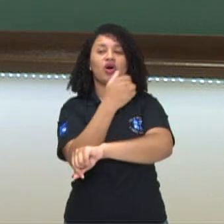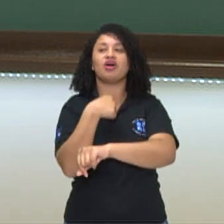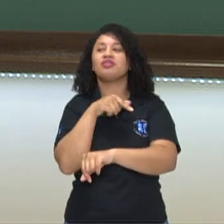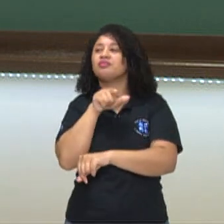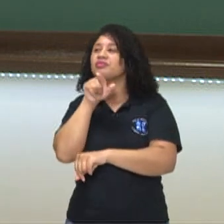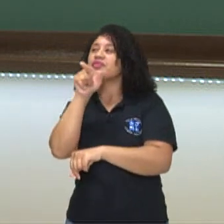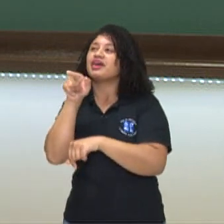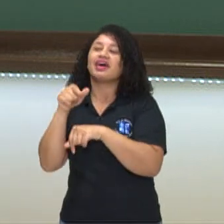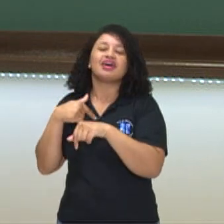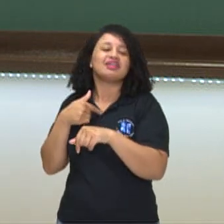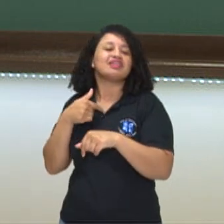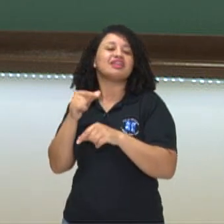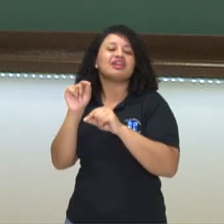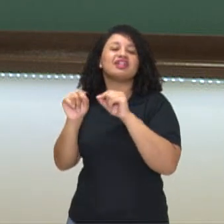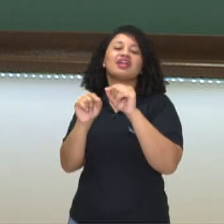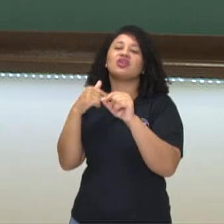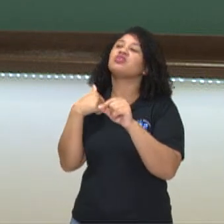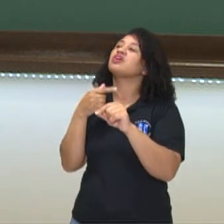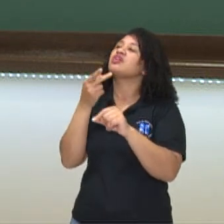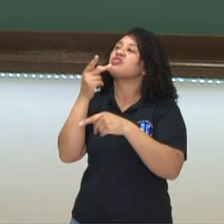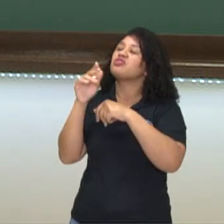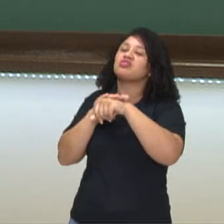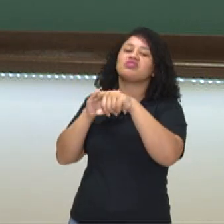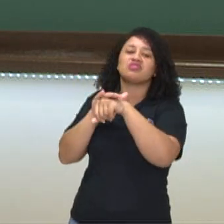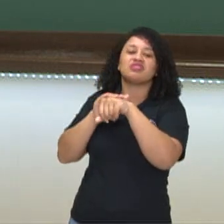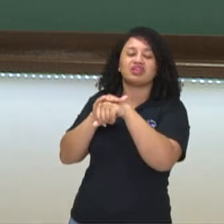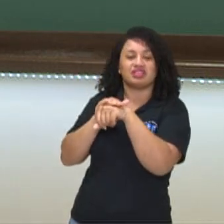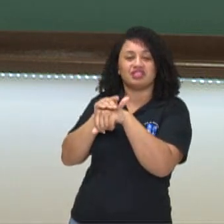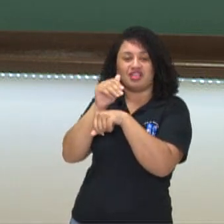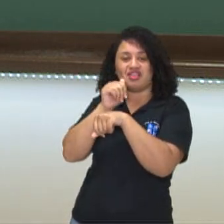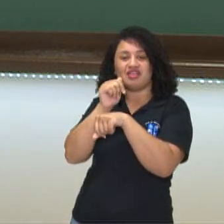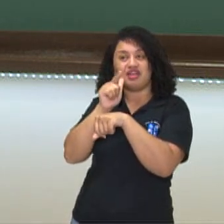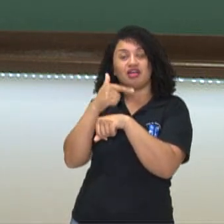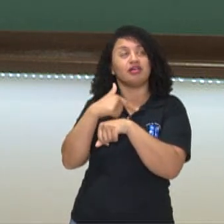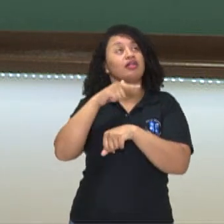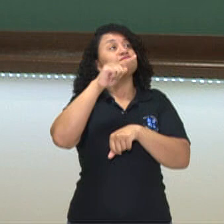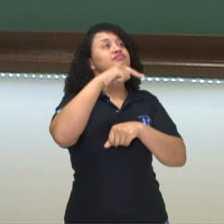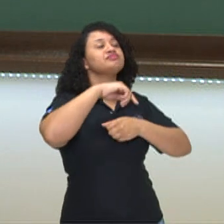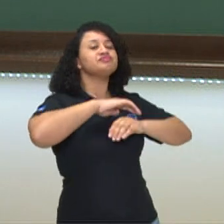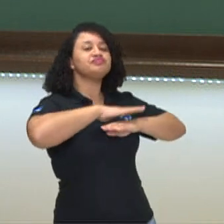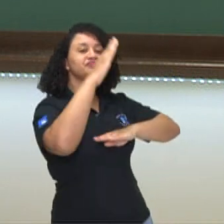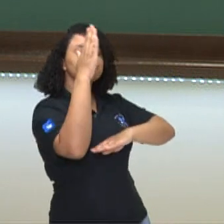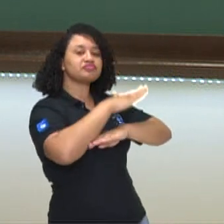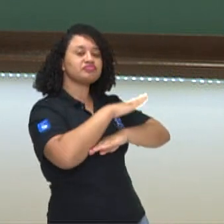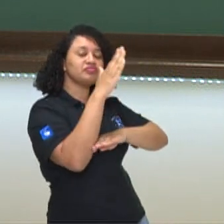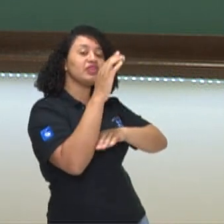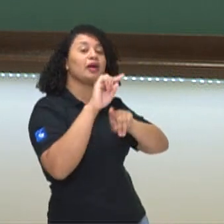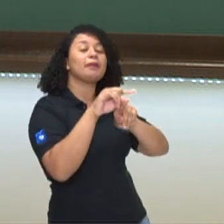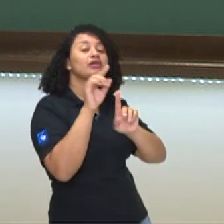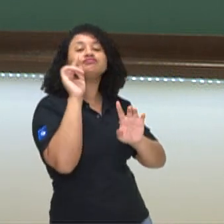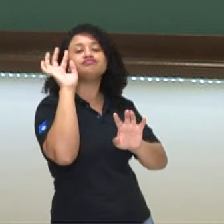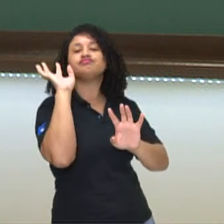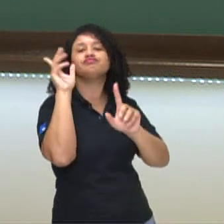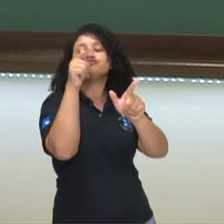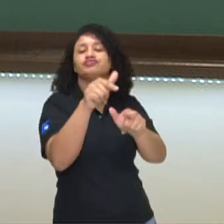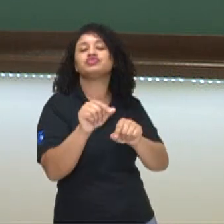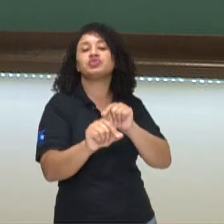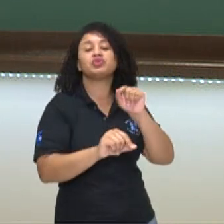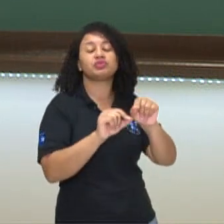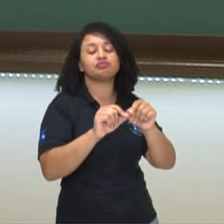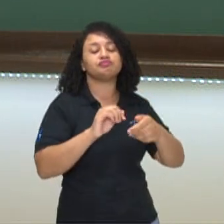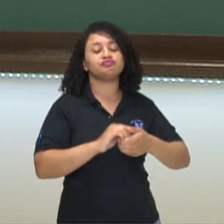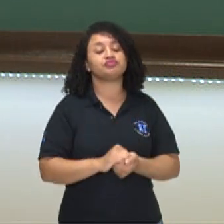cortejar Julieta em sua janela. Quis o destino pregar uma peça nesses dois, né?